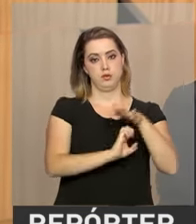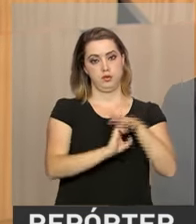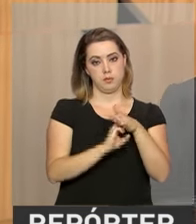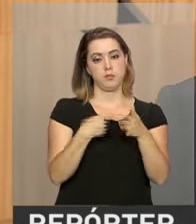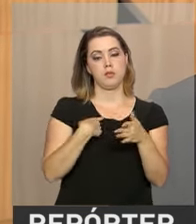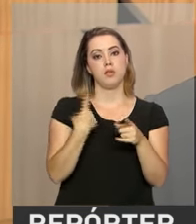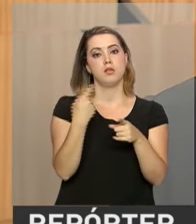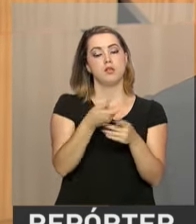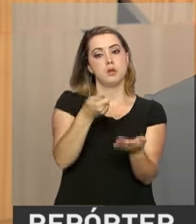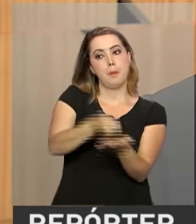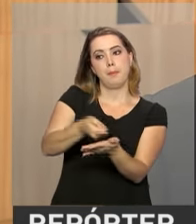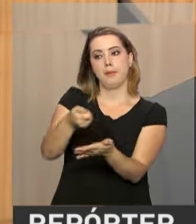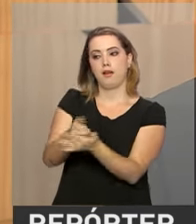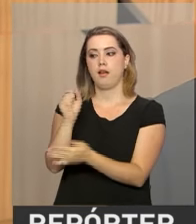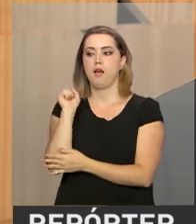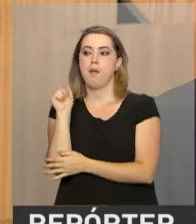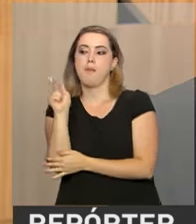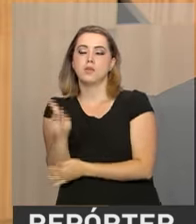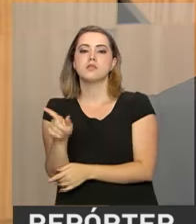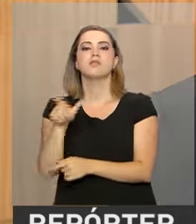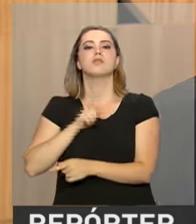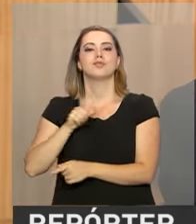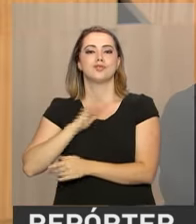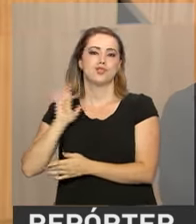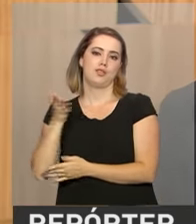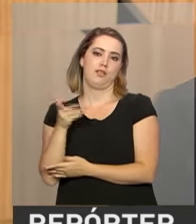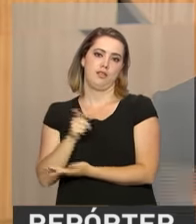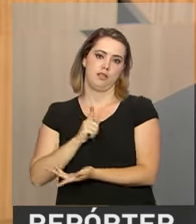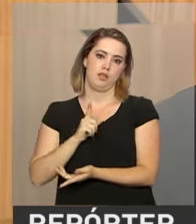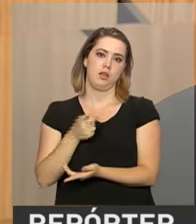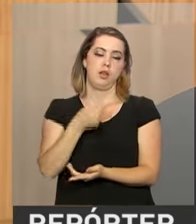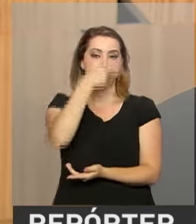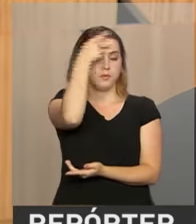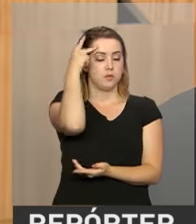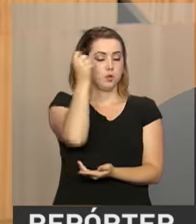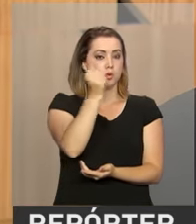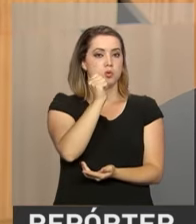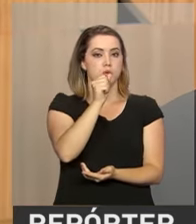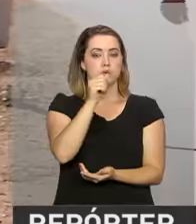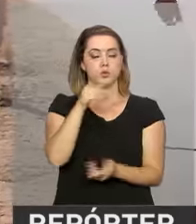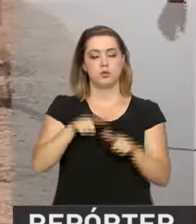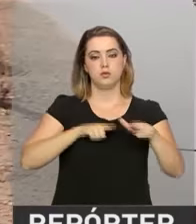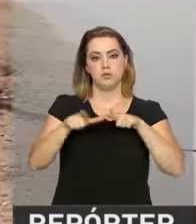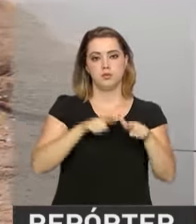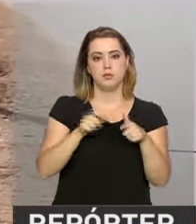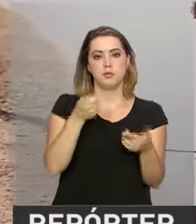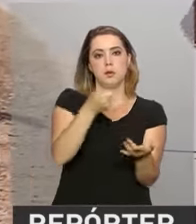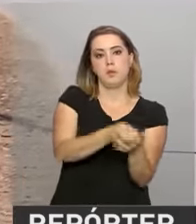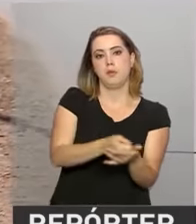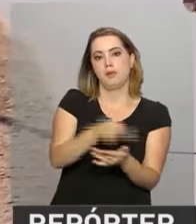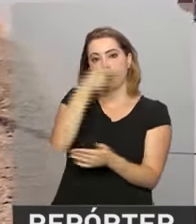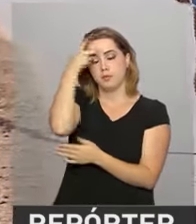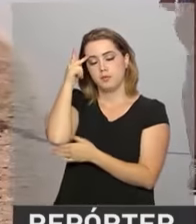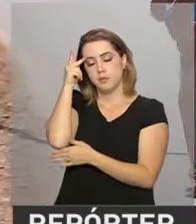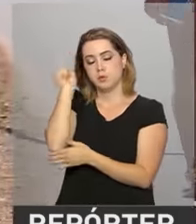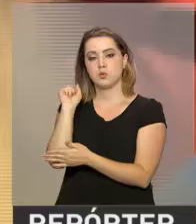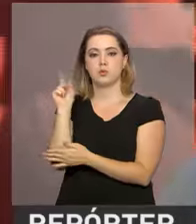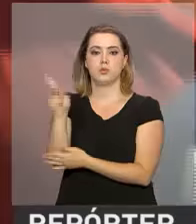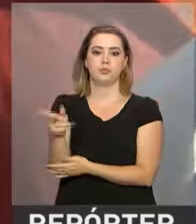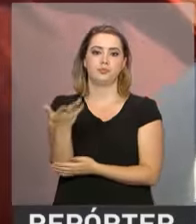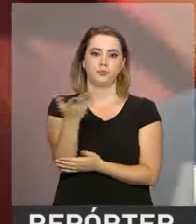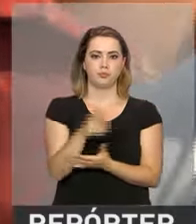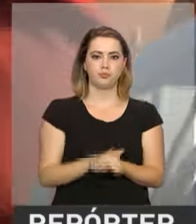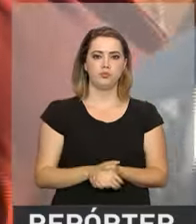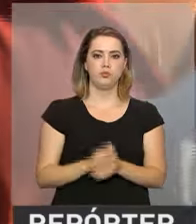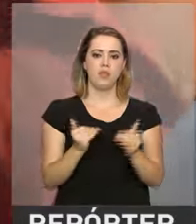e esse dinheiro paga as aposentadorias de hoje então quem tá trabalhando tá pagando para quem está aposentado esse número cada vez maior de aposentados e